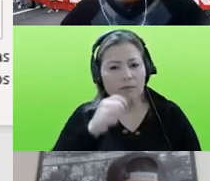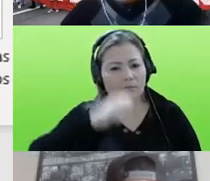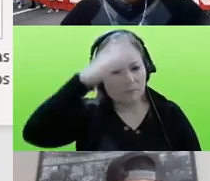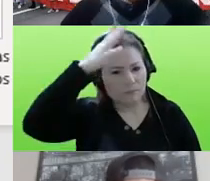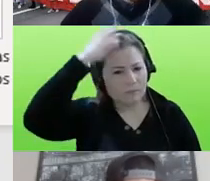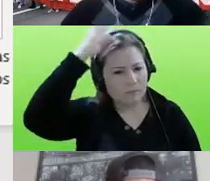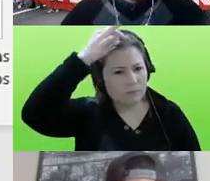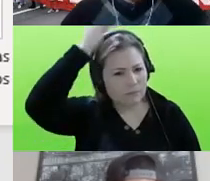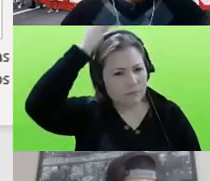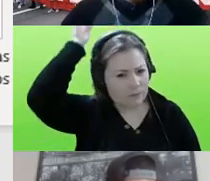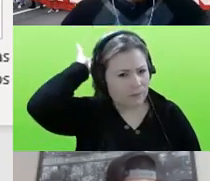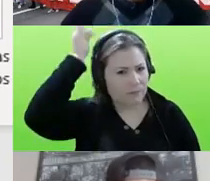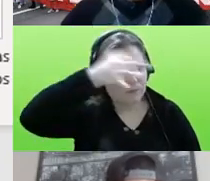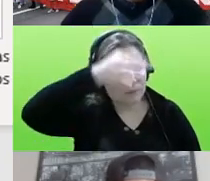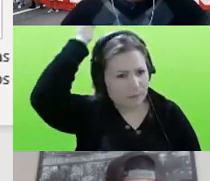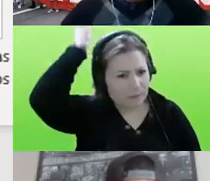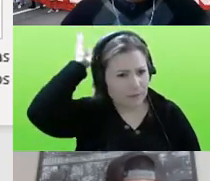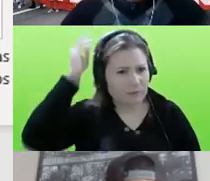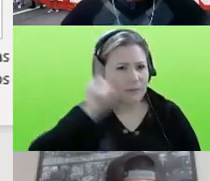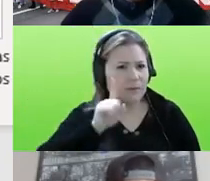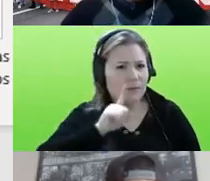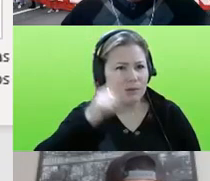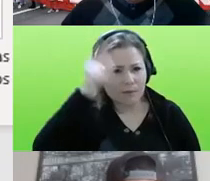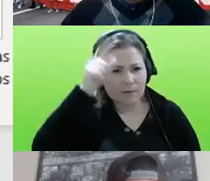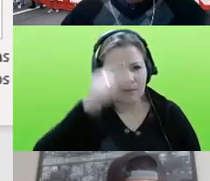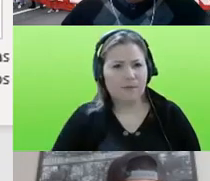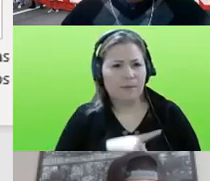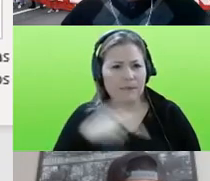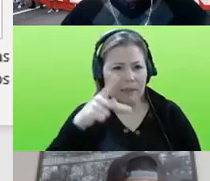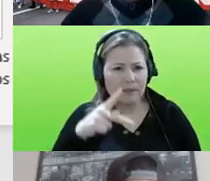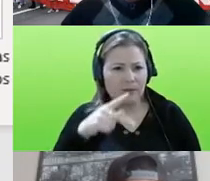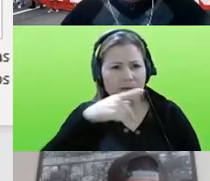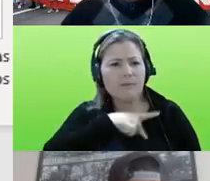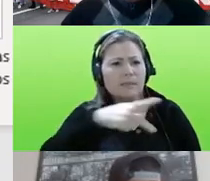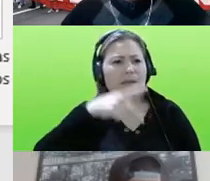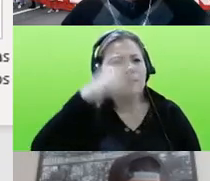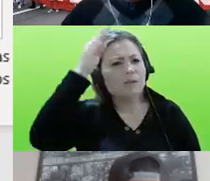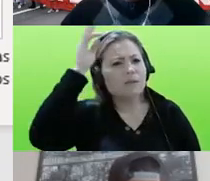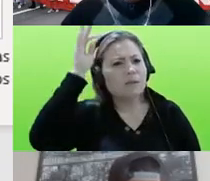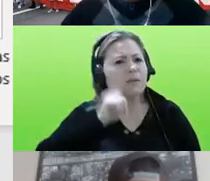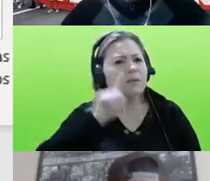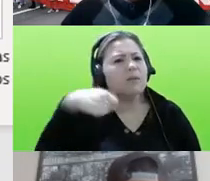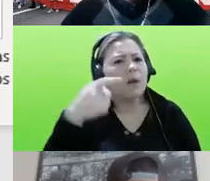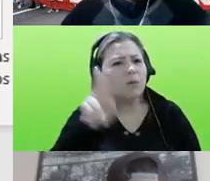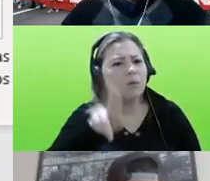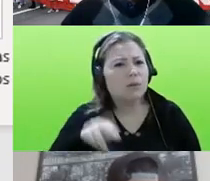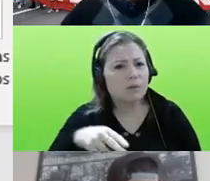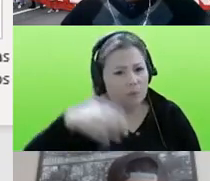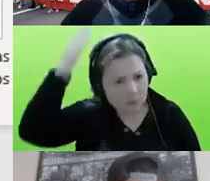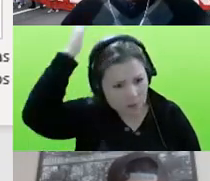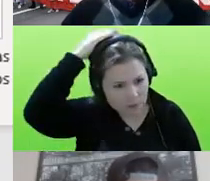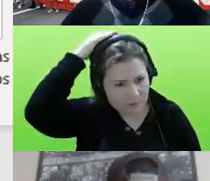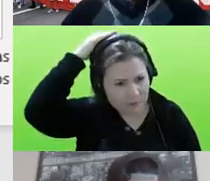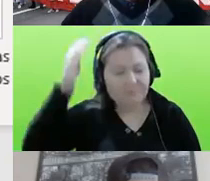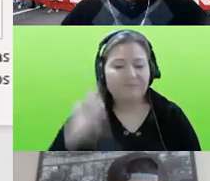Jair Bolsonaro no Brasil, são representativos dessa nova extrema-direita